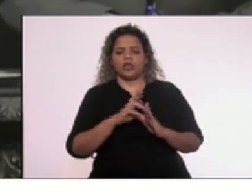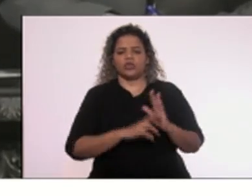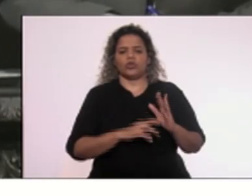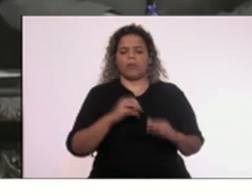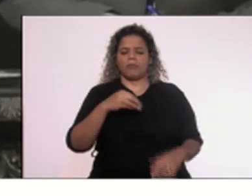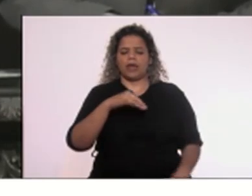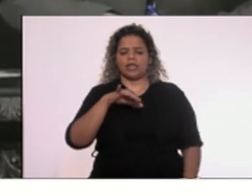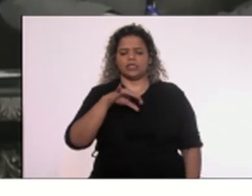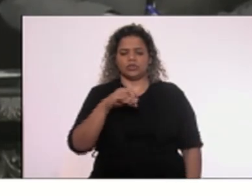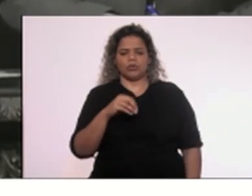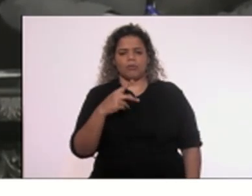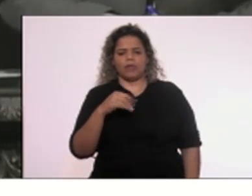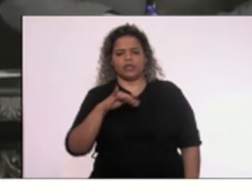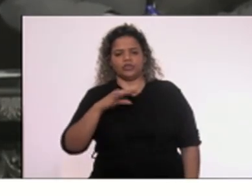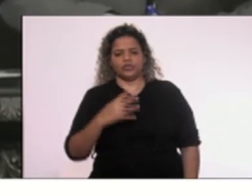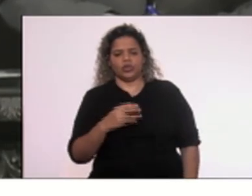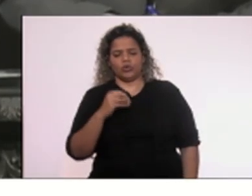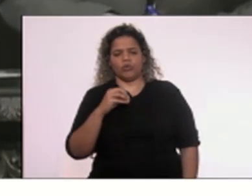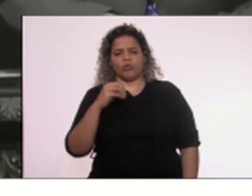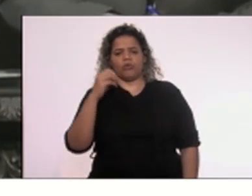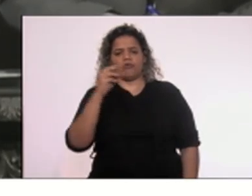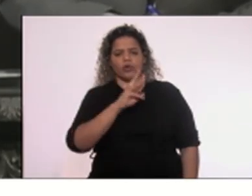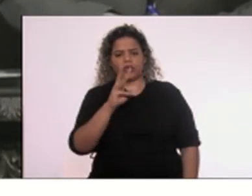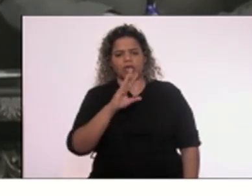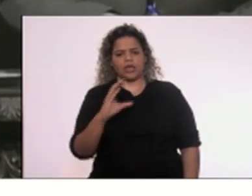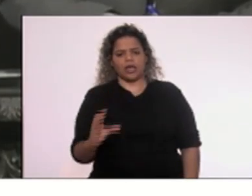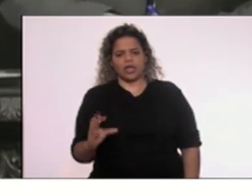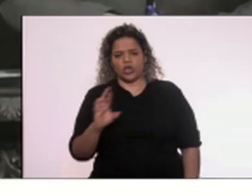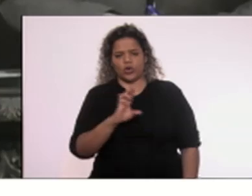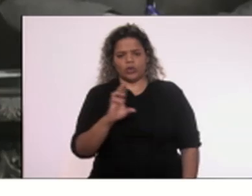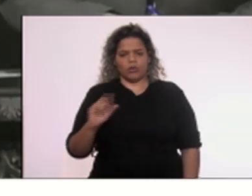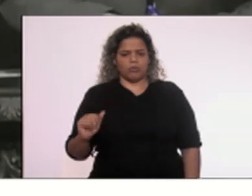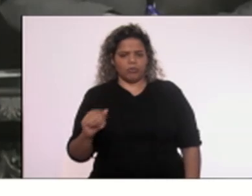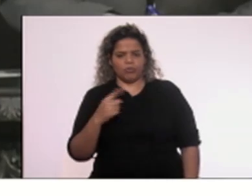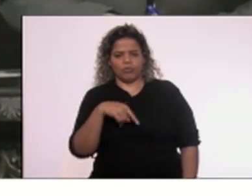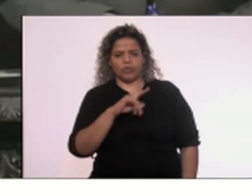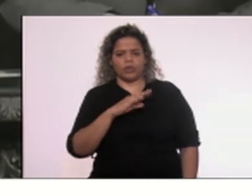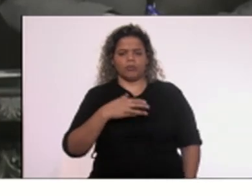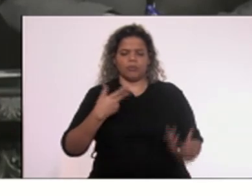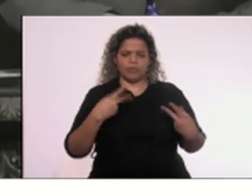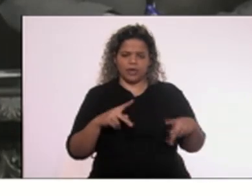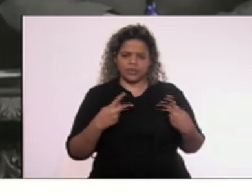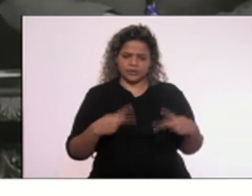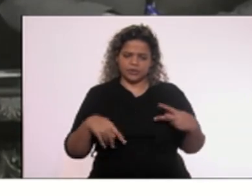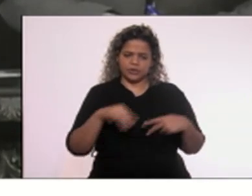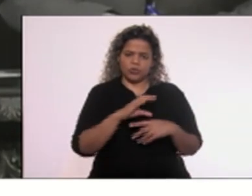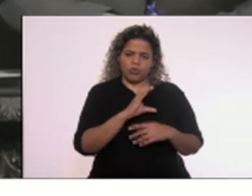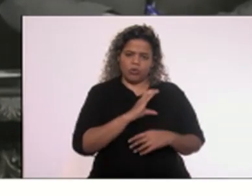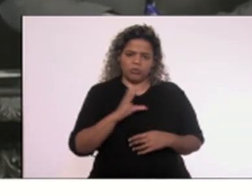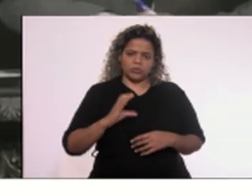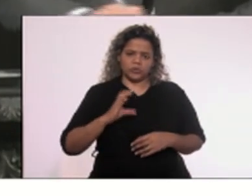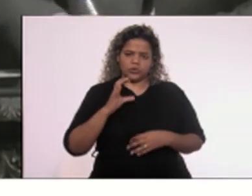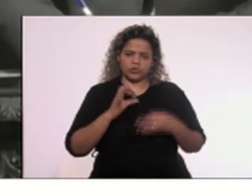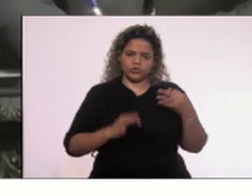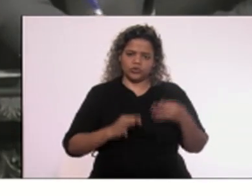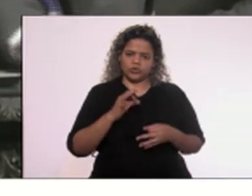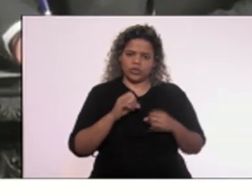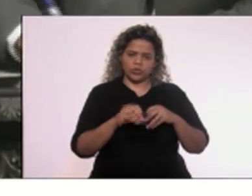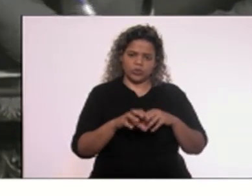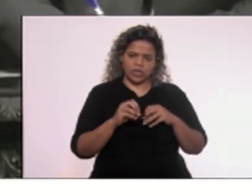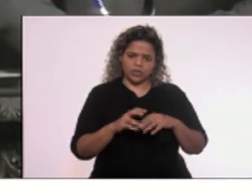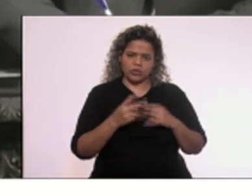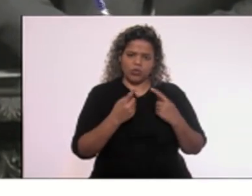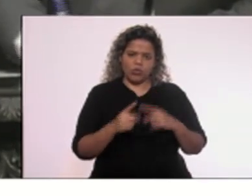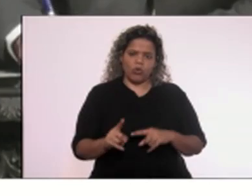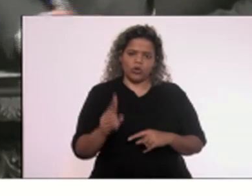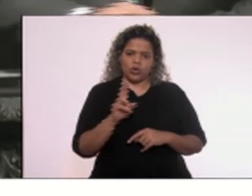Márcio Pacheco, Fábio Serafim, Daniel Liberalão, Valdeir Carneiro e Rodrigo Amorim. Pendente de pareceres das comissões de Constituição e Justiça, de Educação, Prevenção, Uso